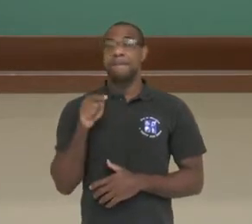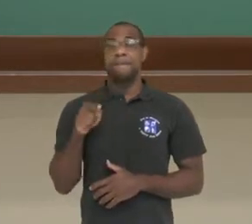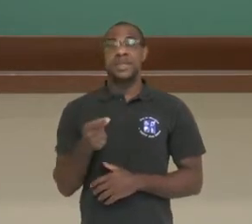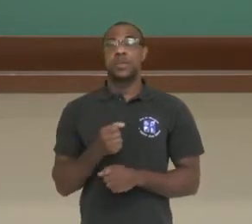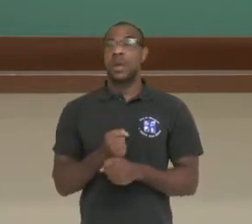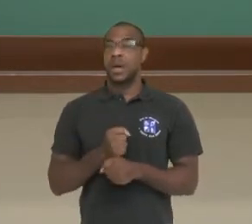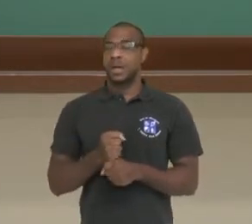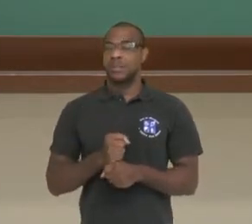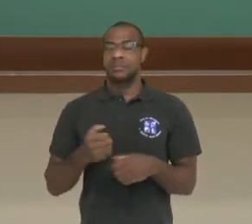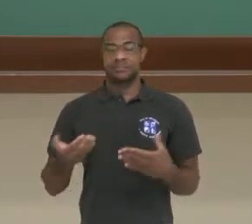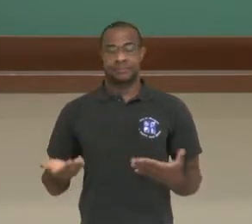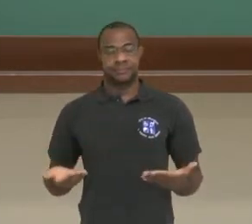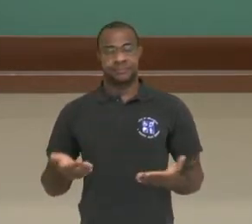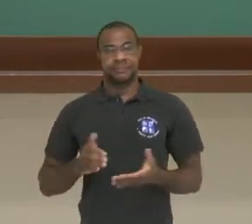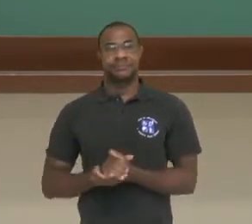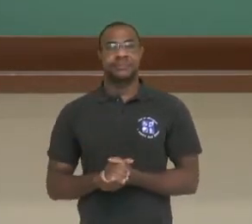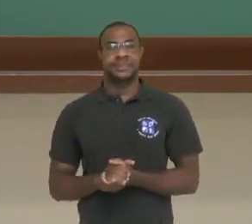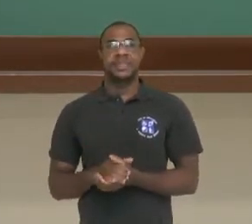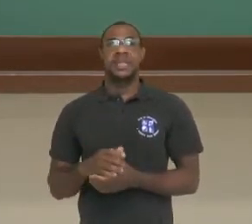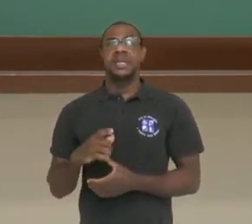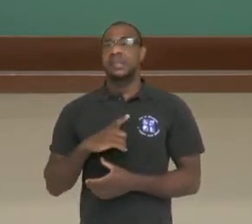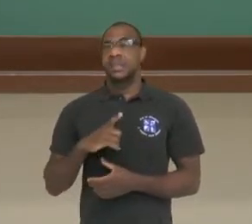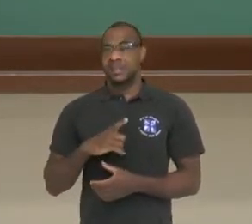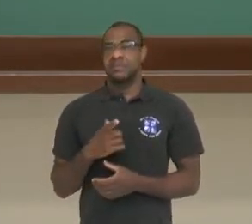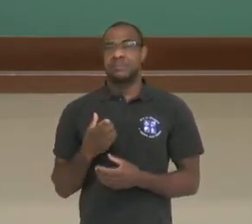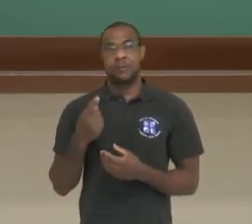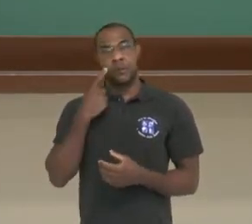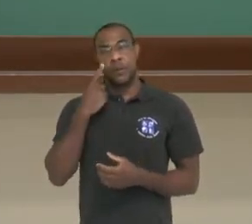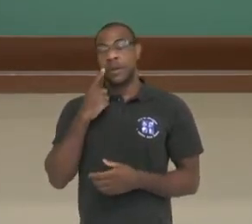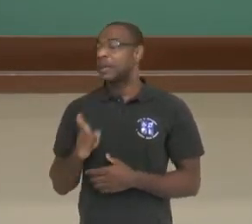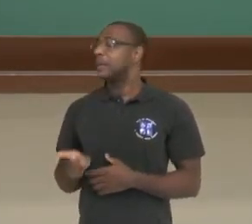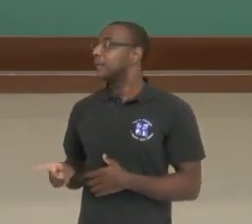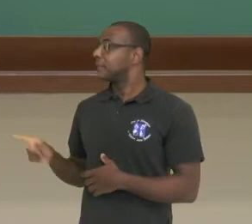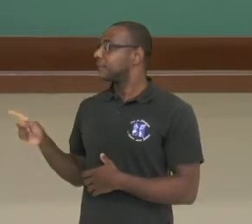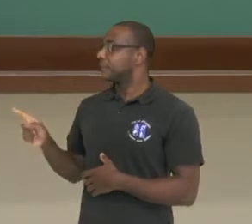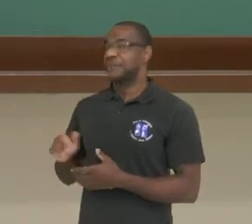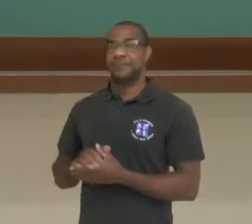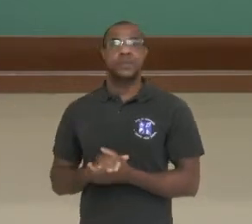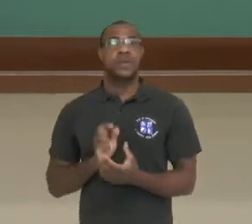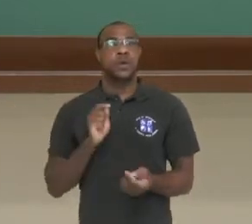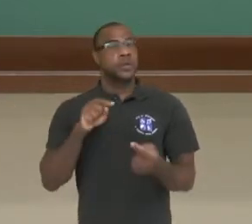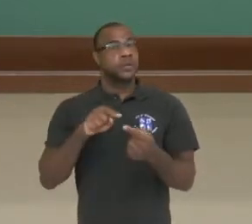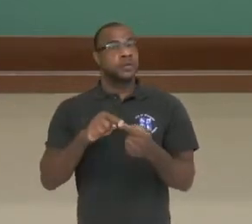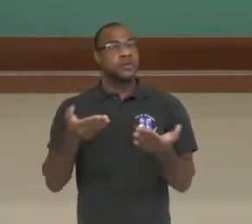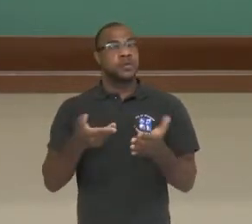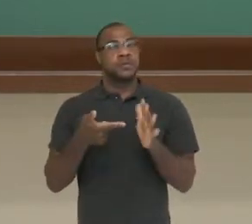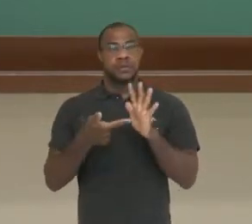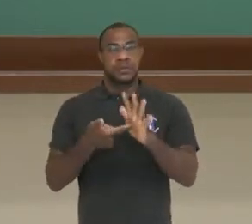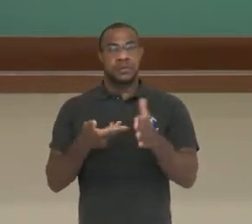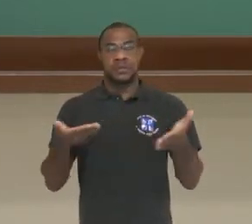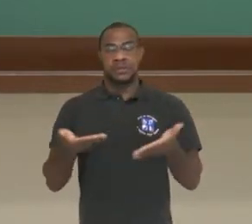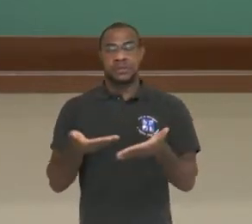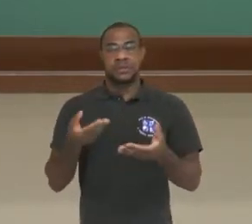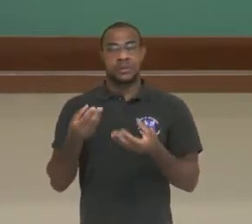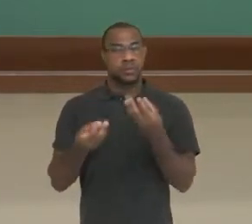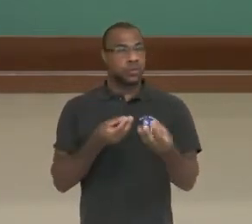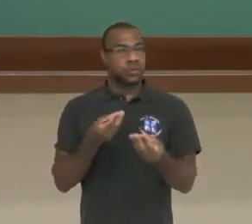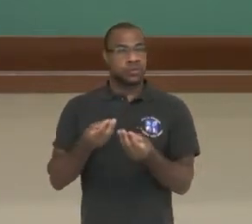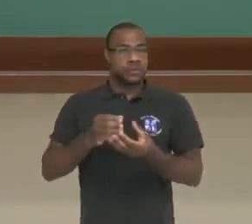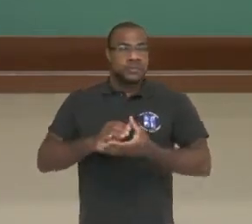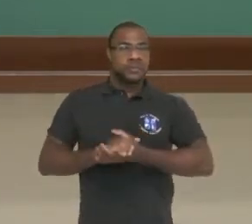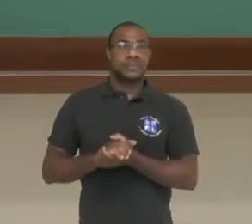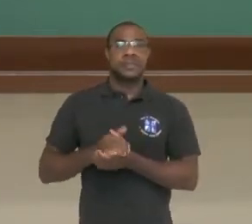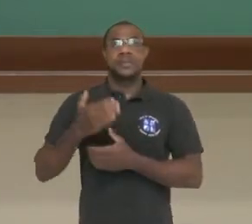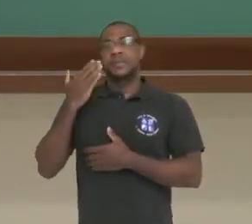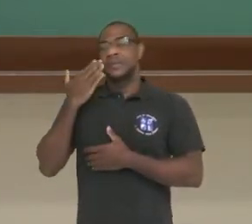Ocidente, do Oriente. Vamos dizer que tem uma boa prosperidade. Bora lá? Vamos para essa aventura? Embarque nessa aventura junto